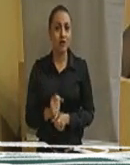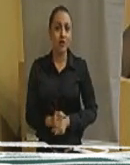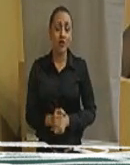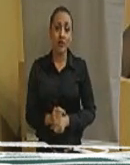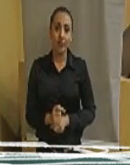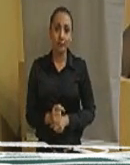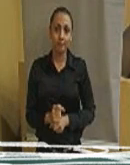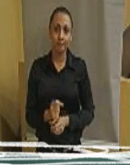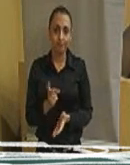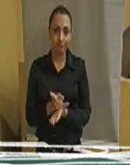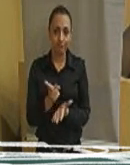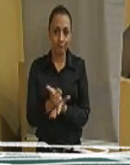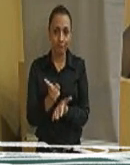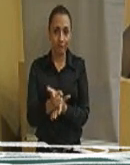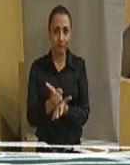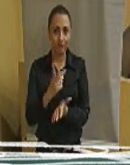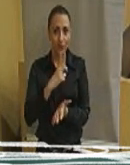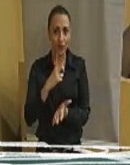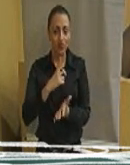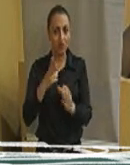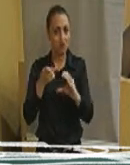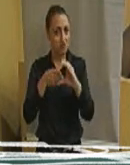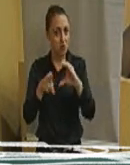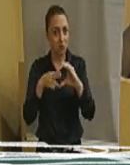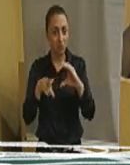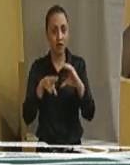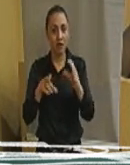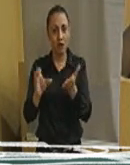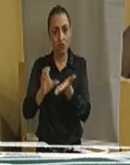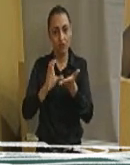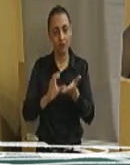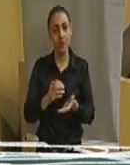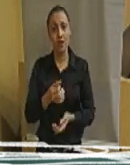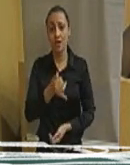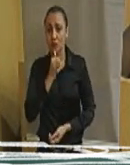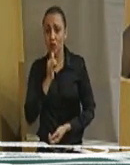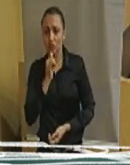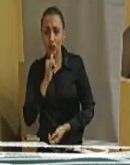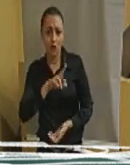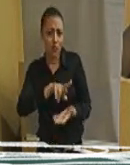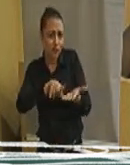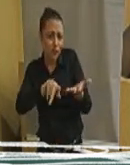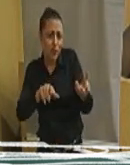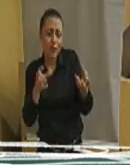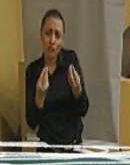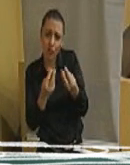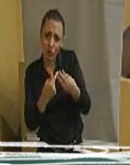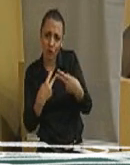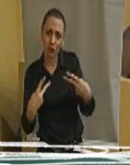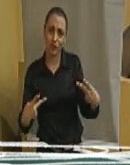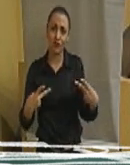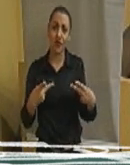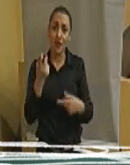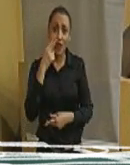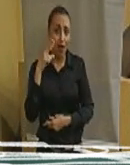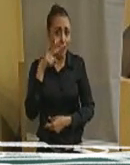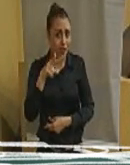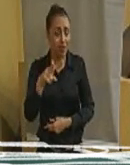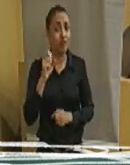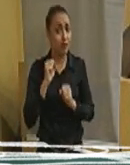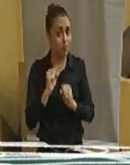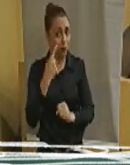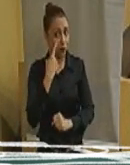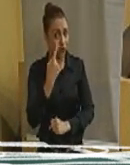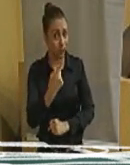E não se mantém também sem novas batalhas. São alguns exemplos. Fizemos muita coisa. O que é visível aos olhos e